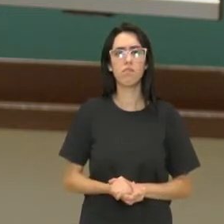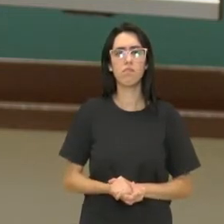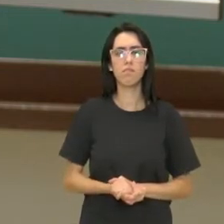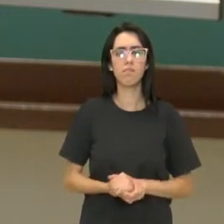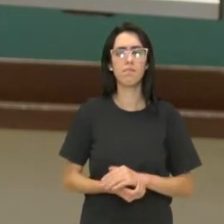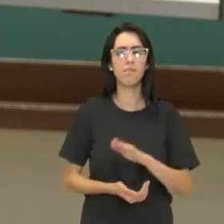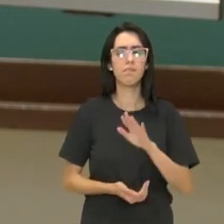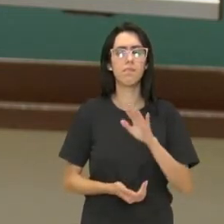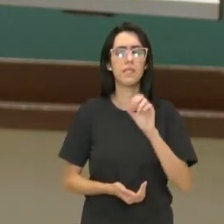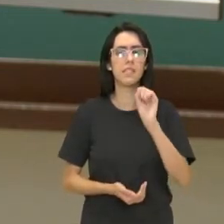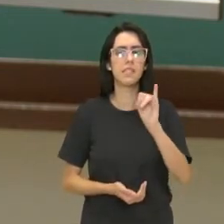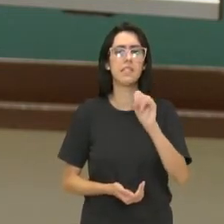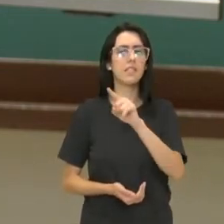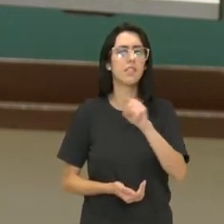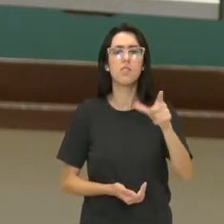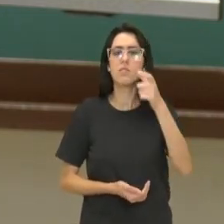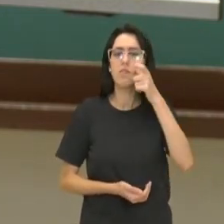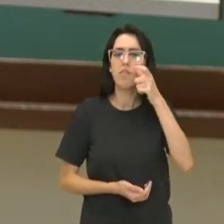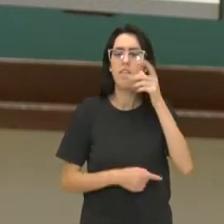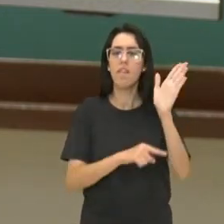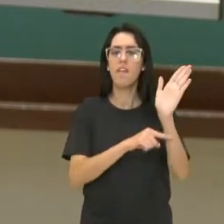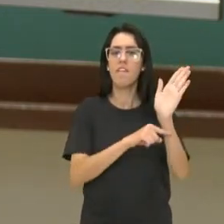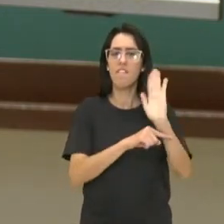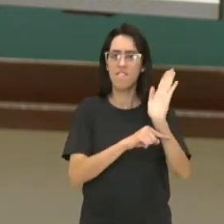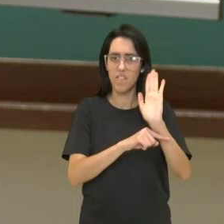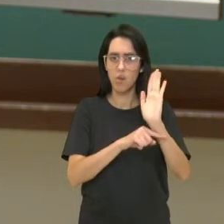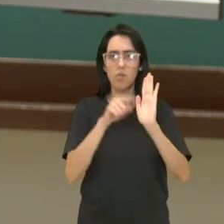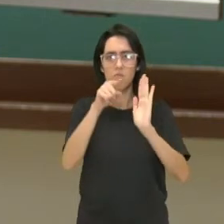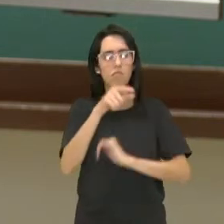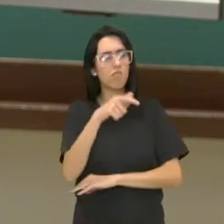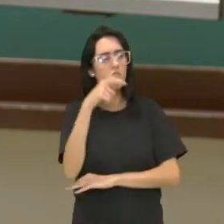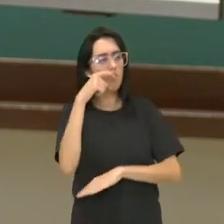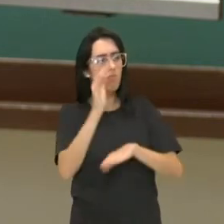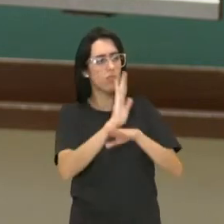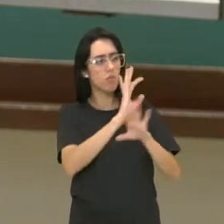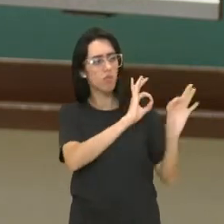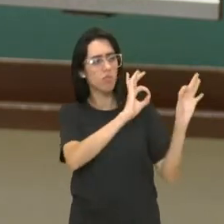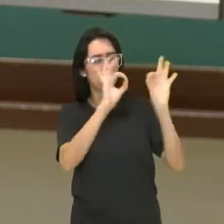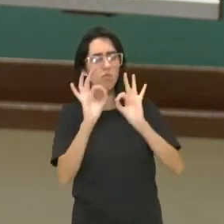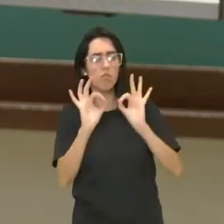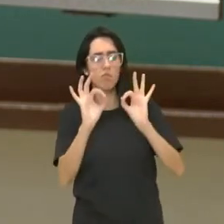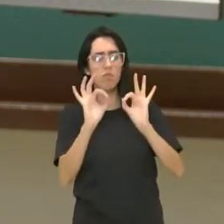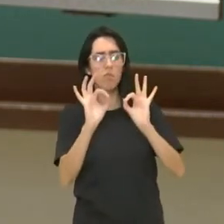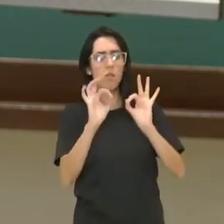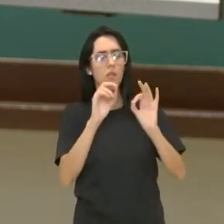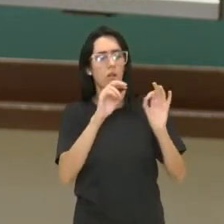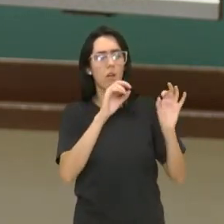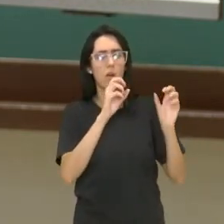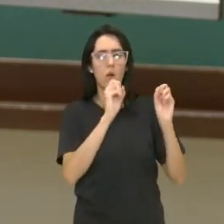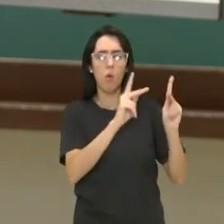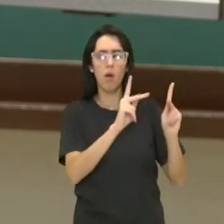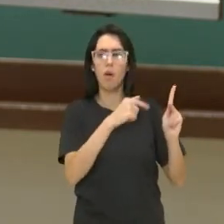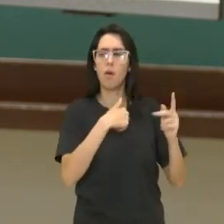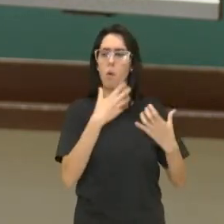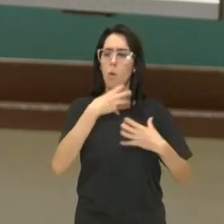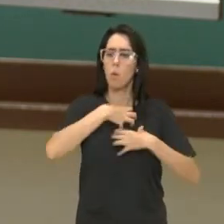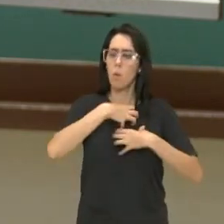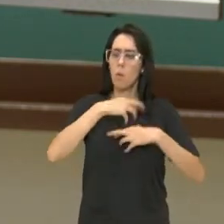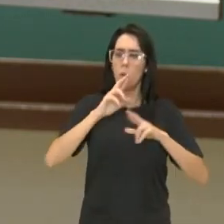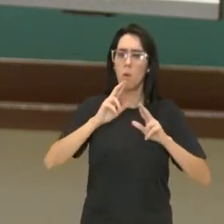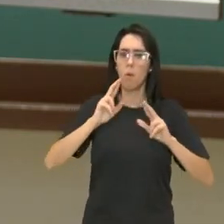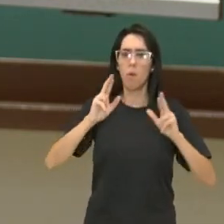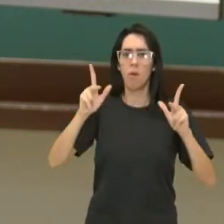Quando vocês assistem um filme, vocês estão lá, vocês chegaram de um jeito e saíram de outro. Já pensaram, observaram uma